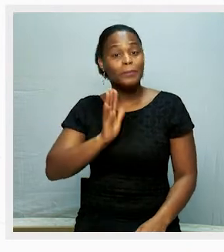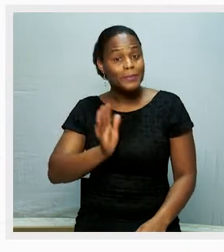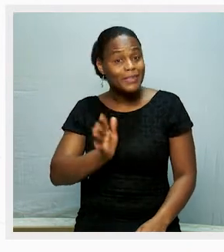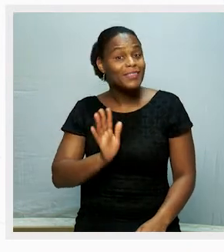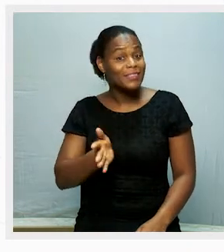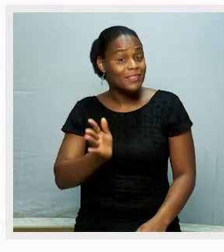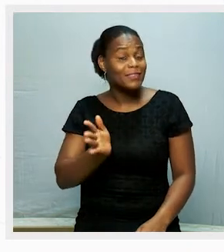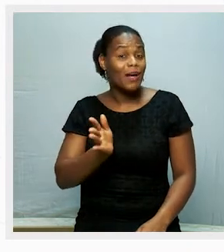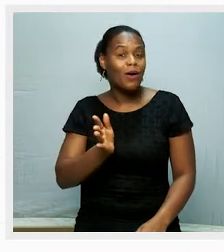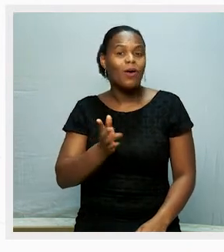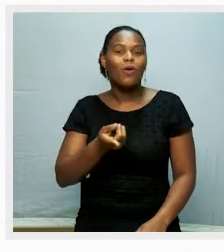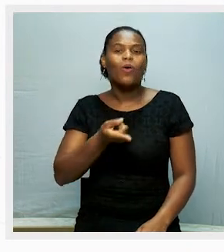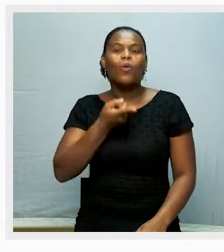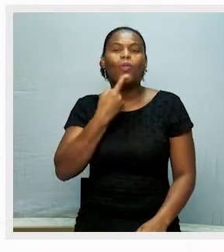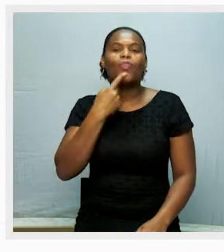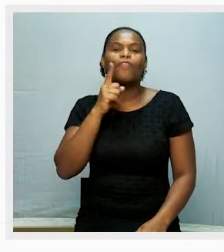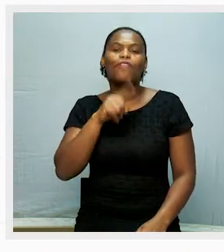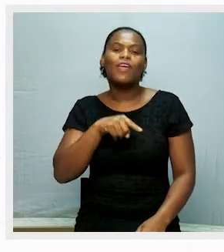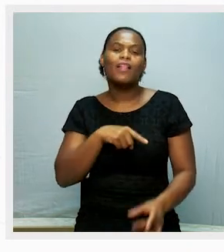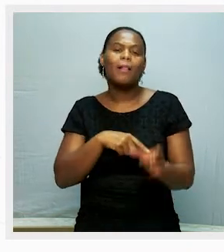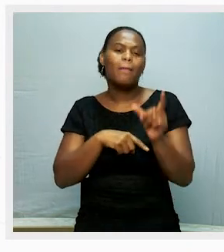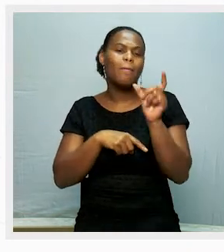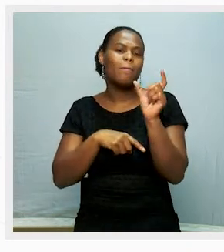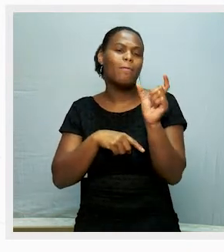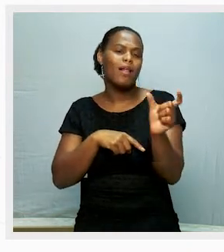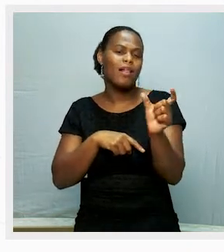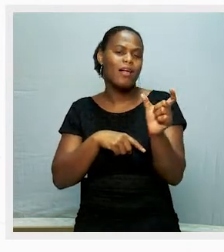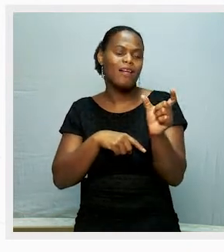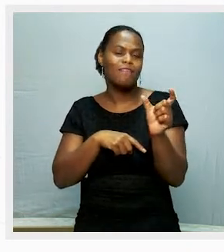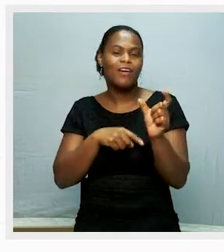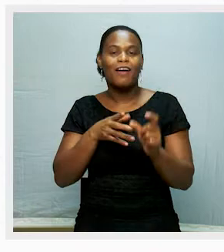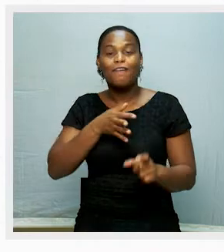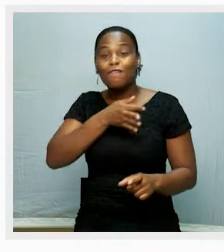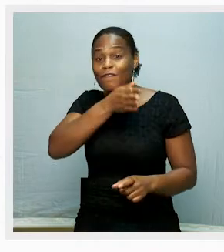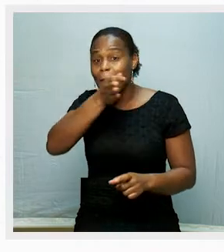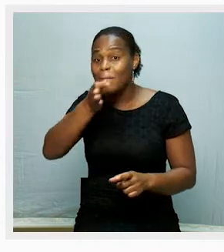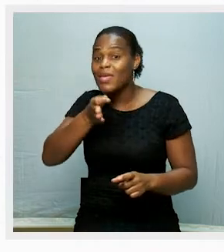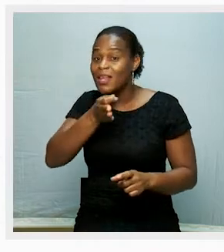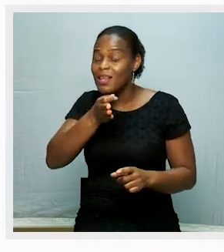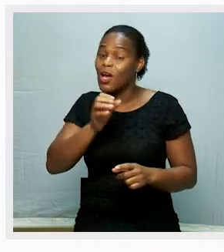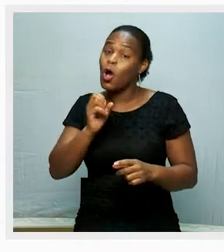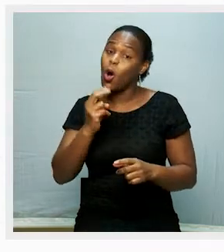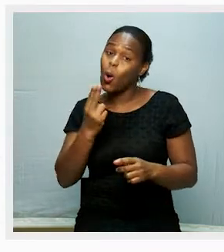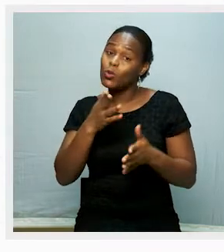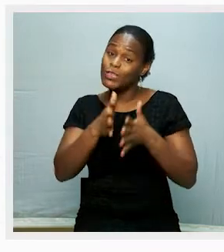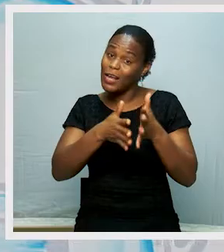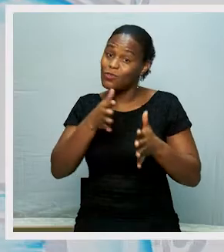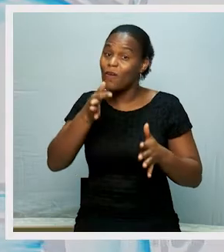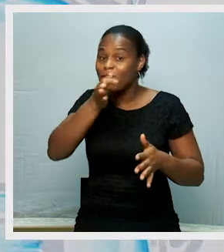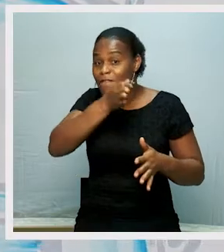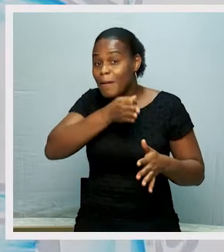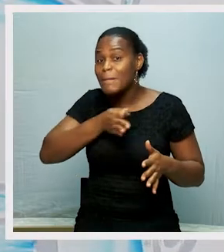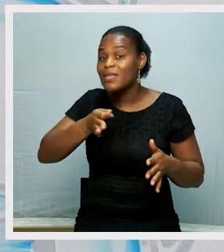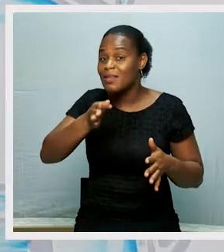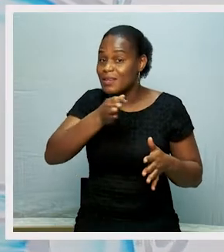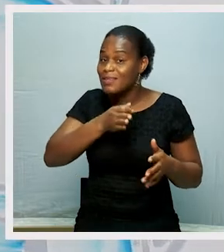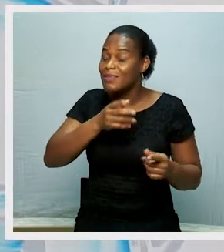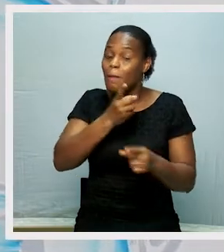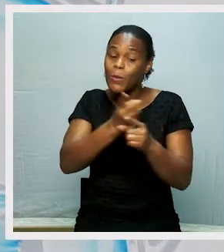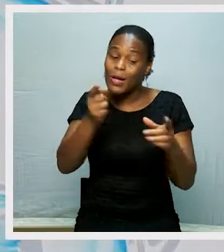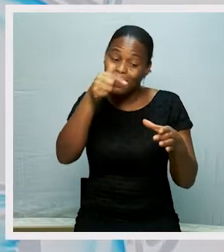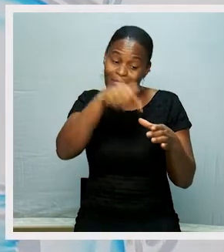vamos precisar do termo família. Por quê? Porque na família é que